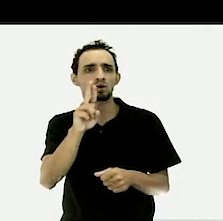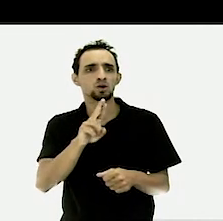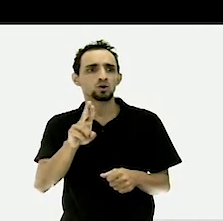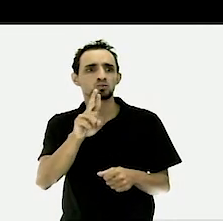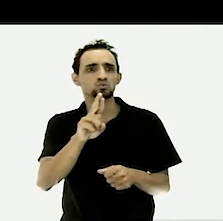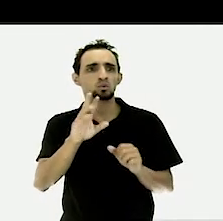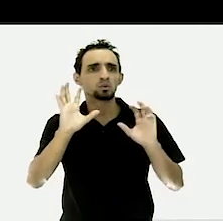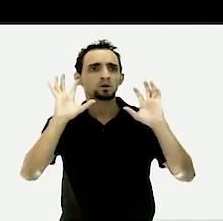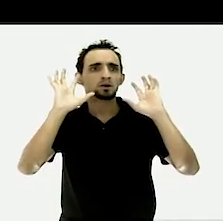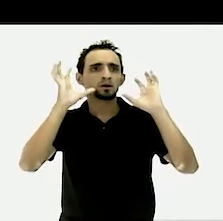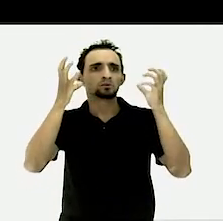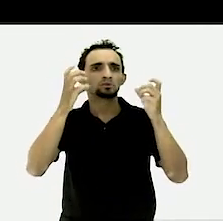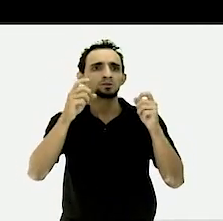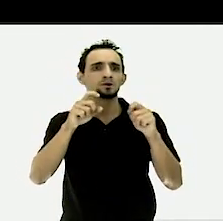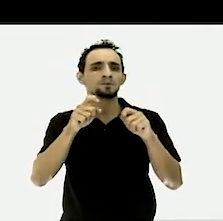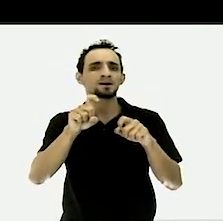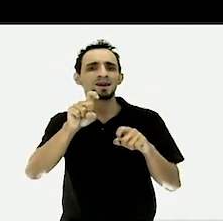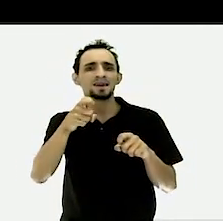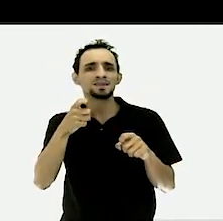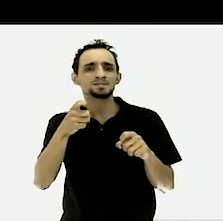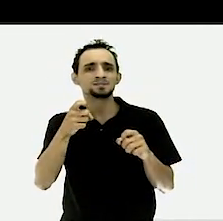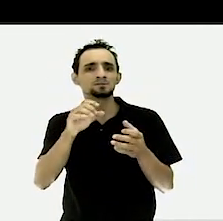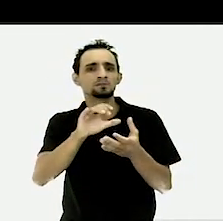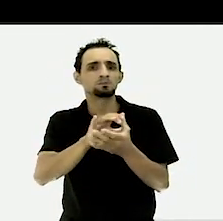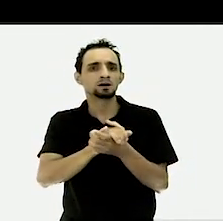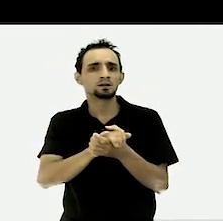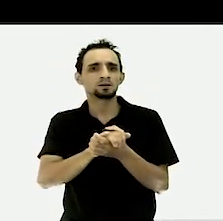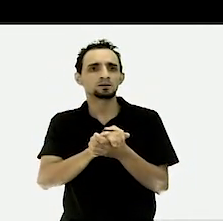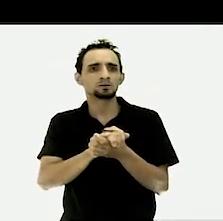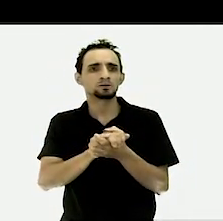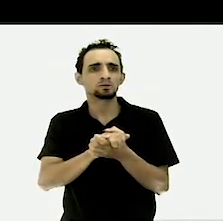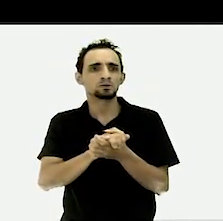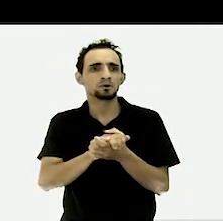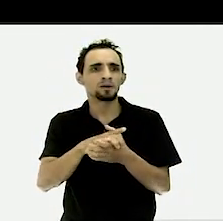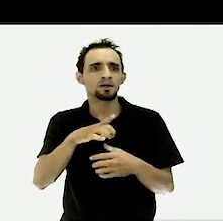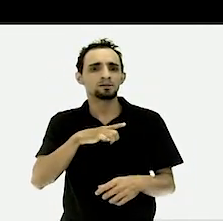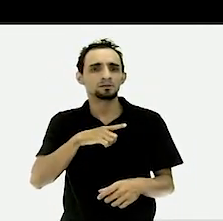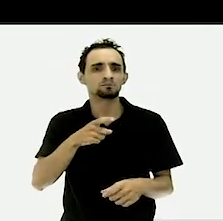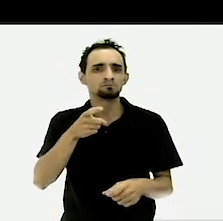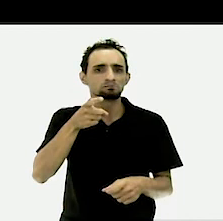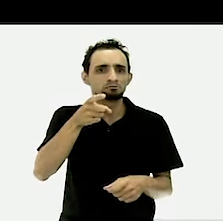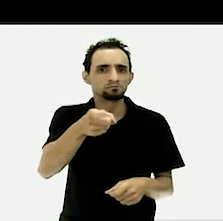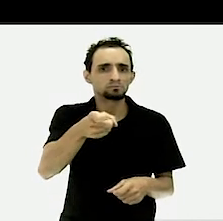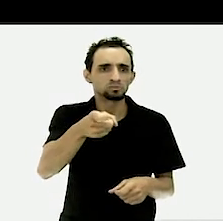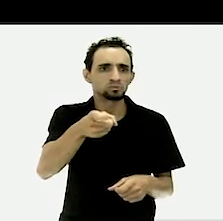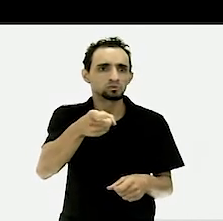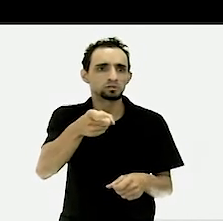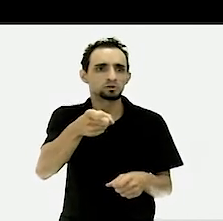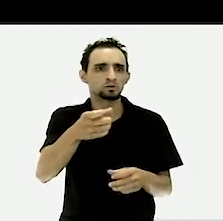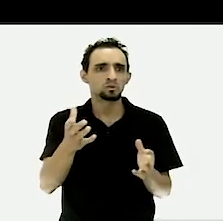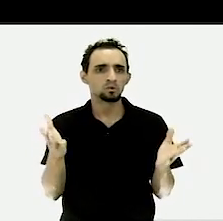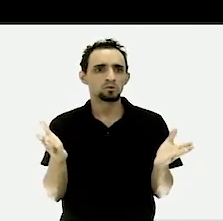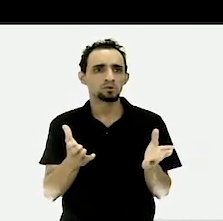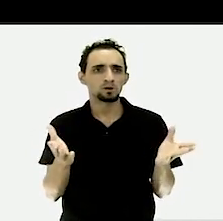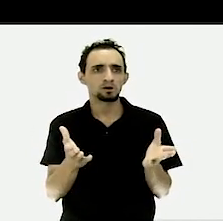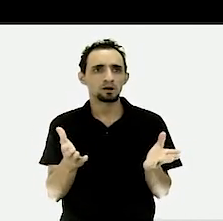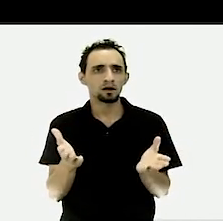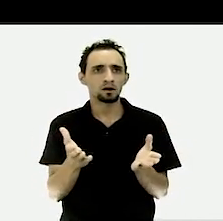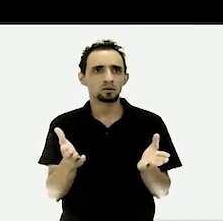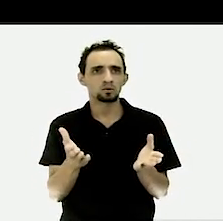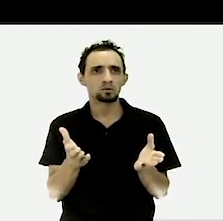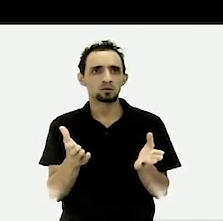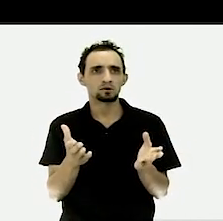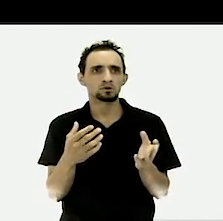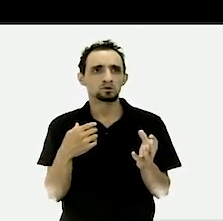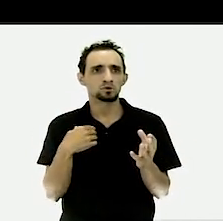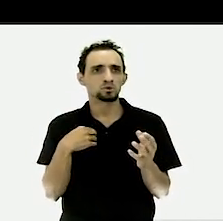são solto ali. Não fica preso, não. Volta e mata. Eu vejo, quase todo dia morre bastante mulher de feminicídio, né? O que acontece, Ledão, é